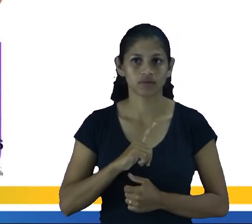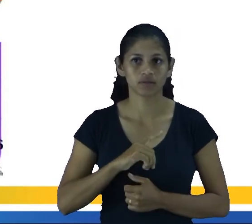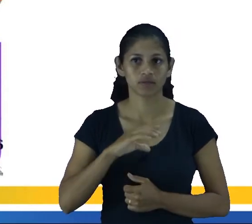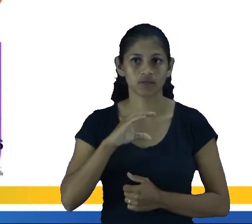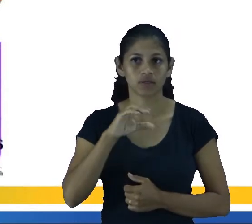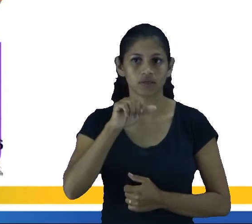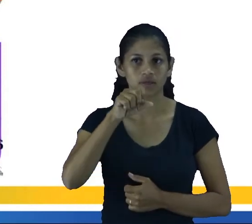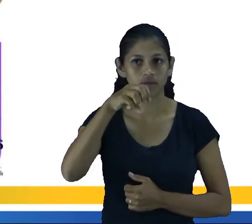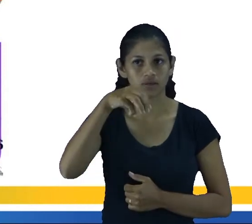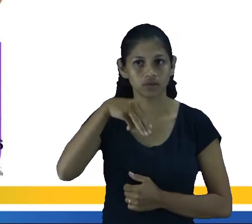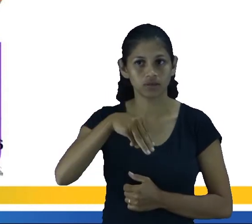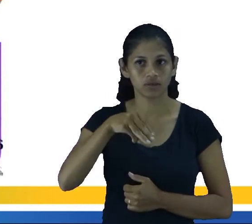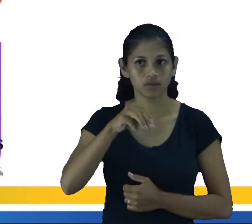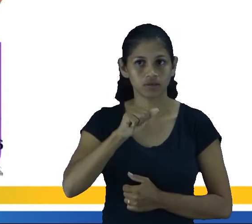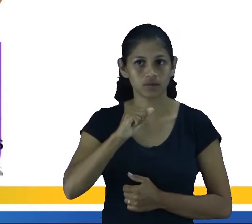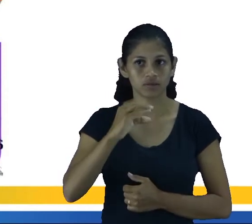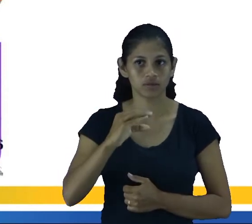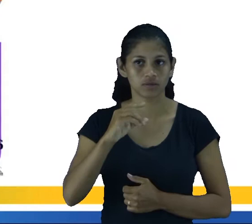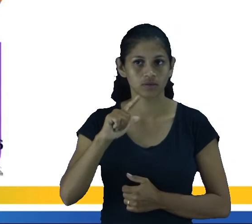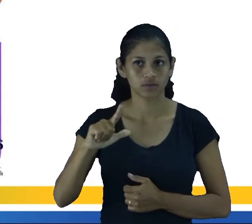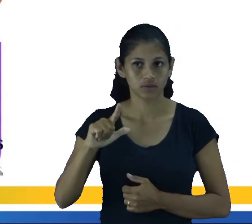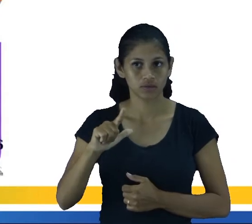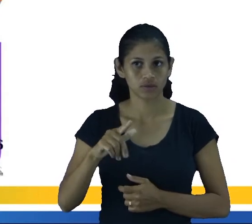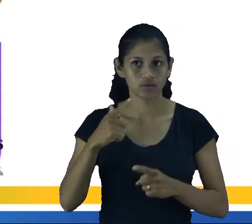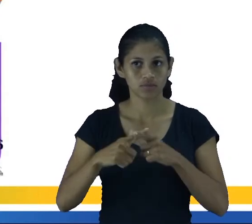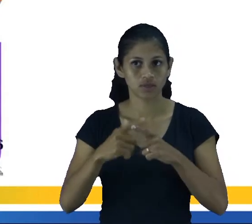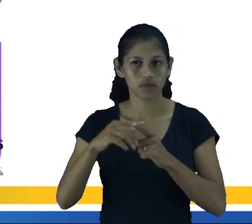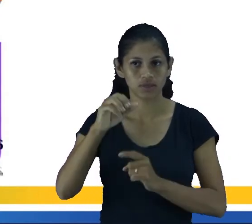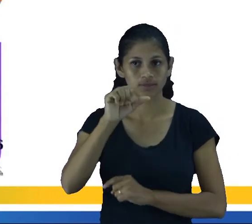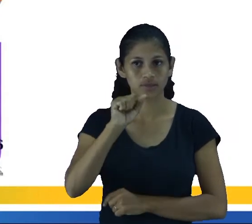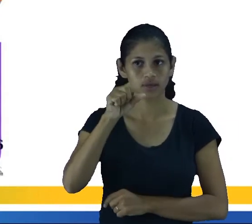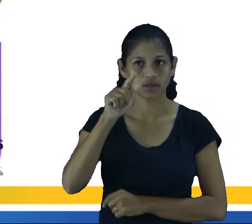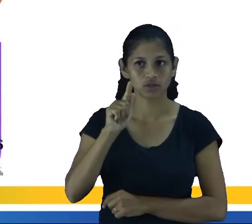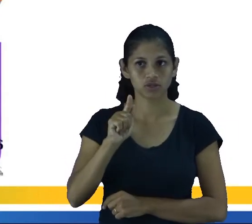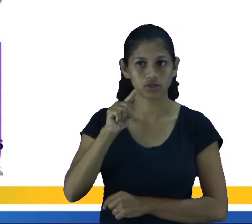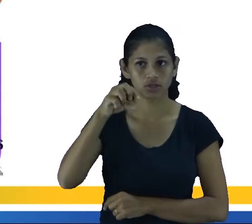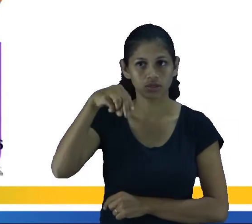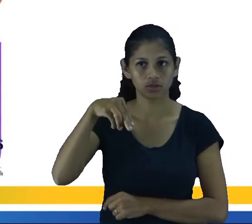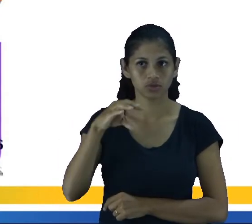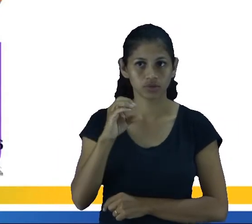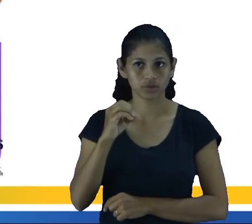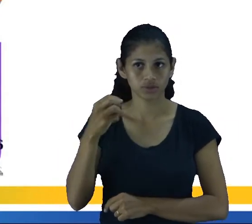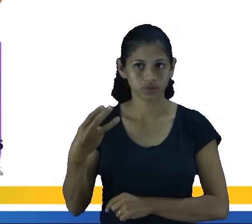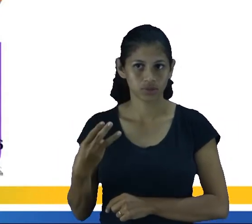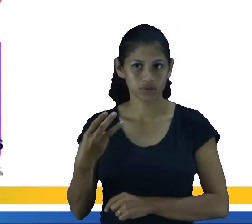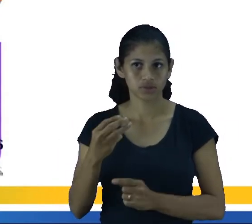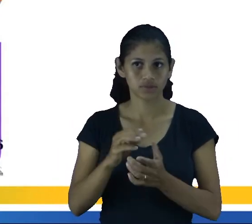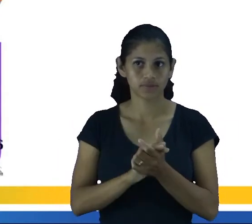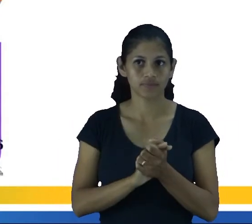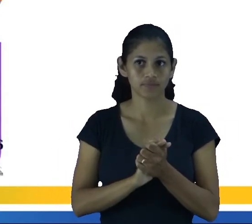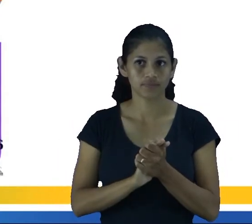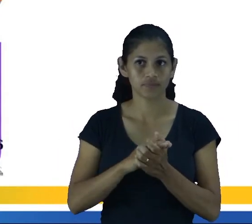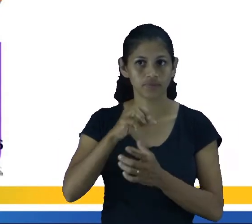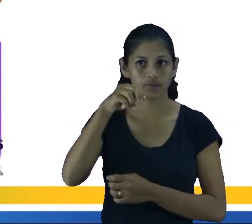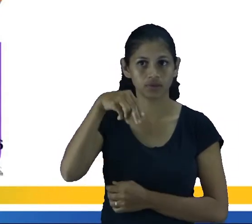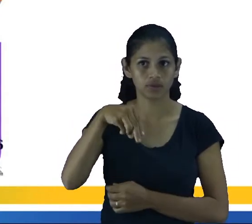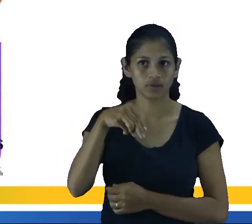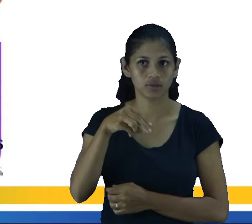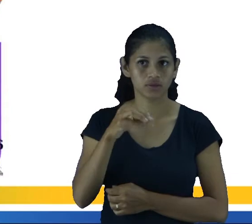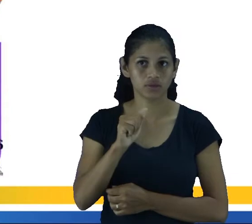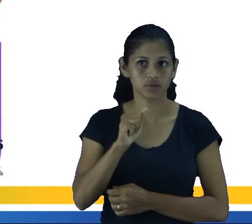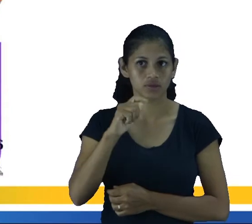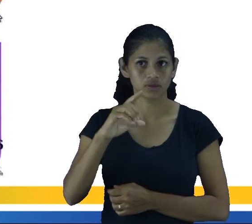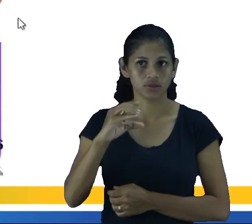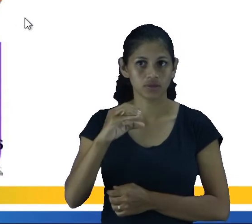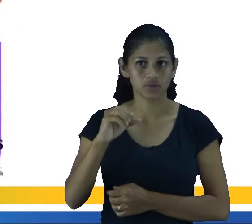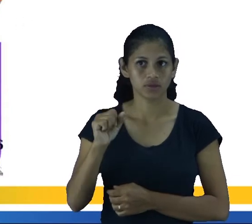sódio, NaCl, que vai reagir ali com nitrato de prata, AgNO3. Então, o Na vai se ligar